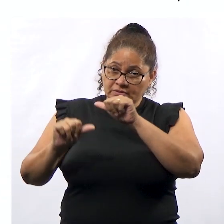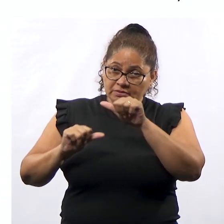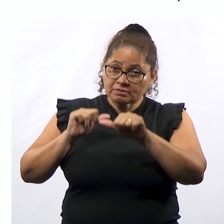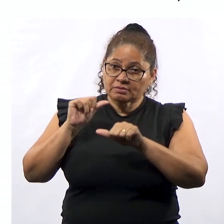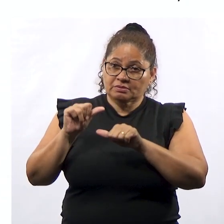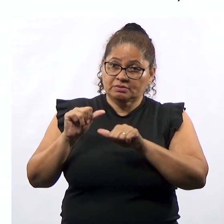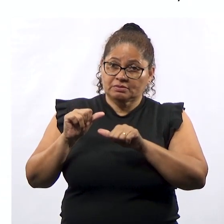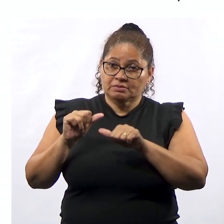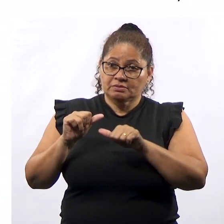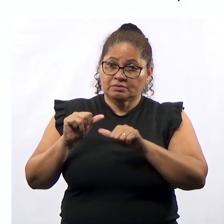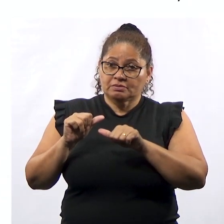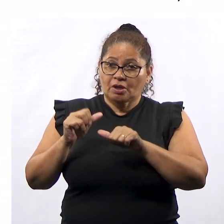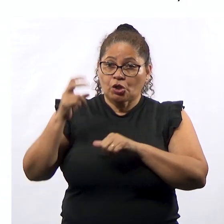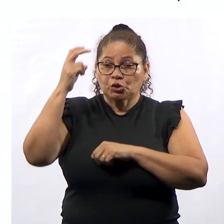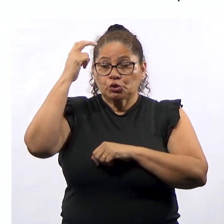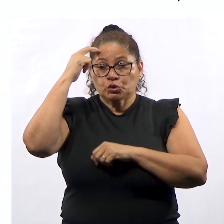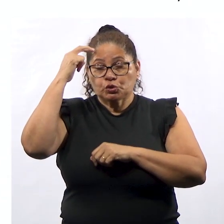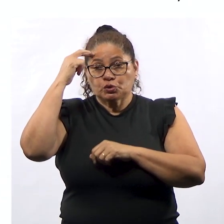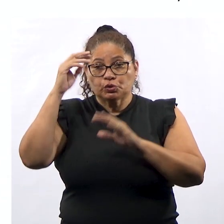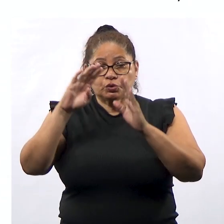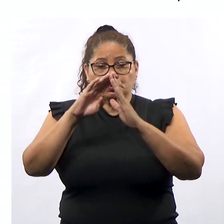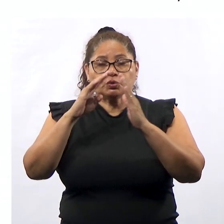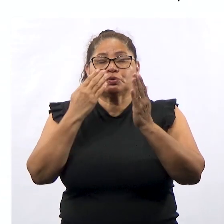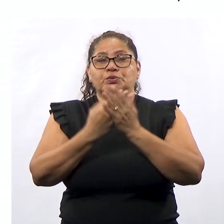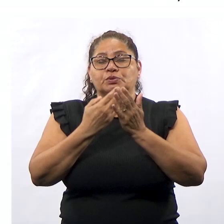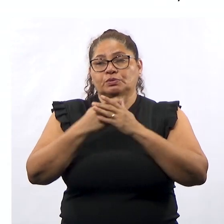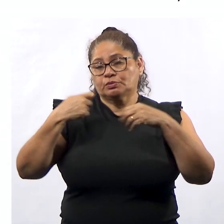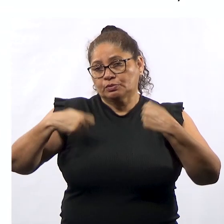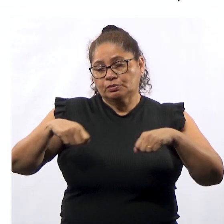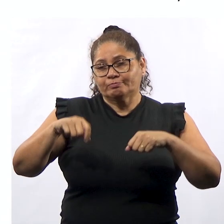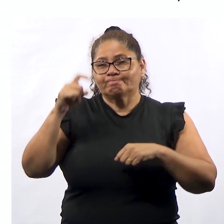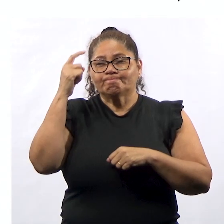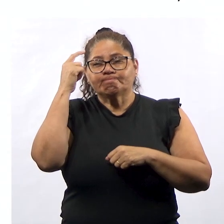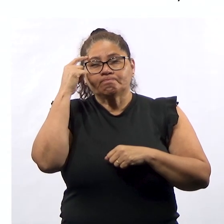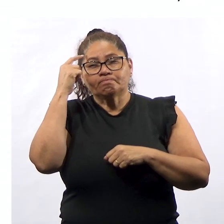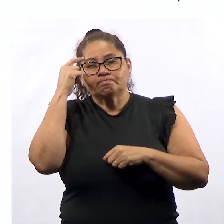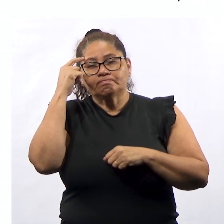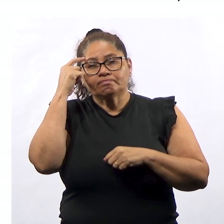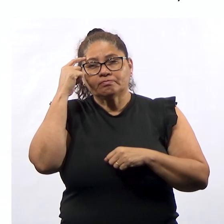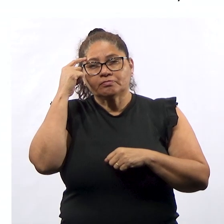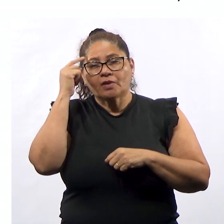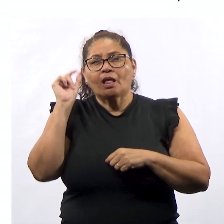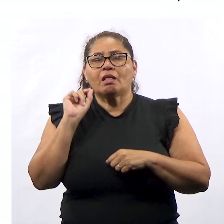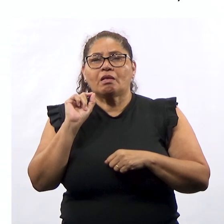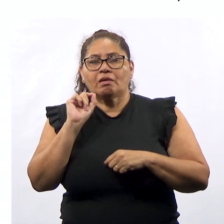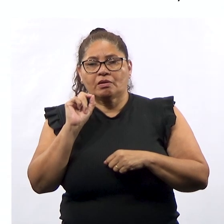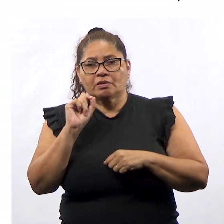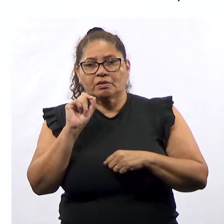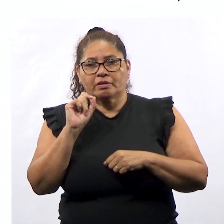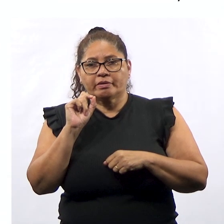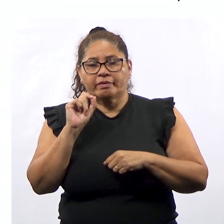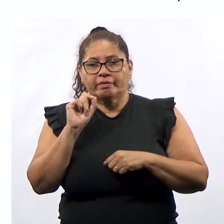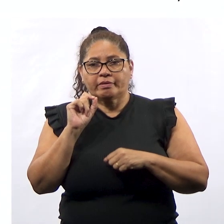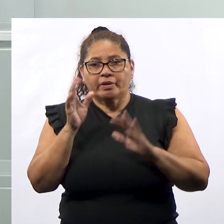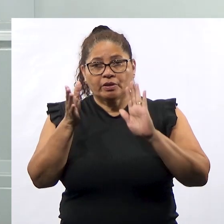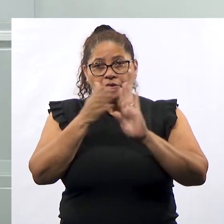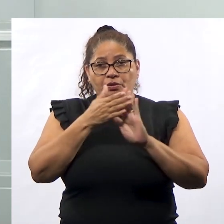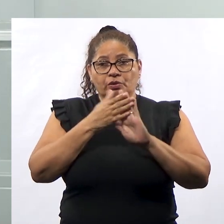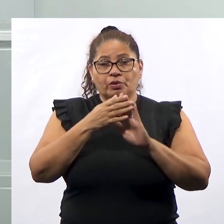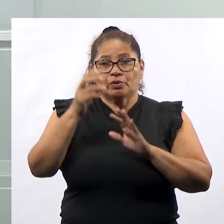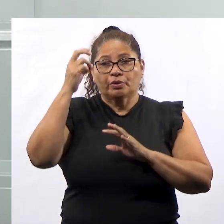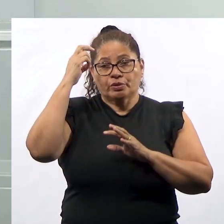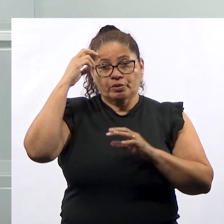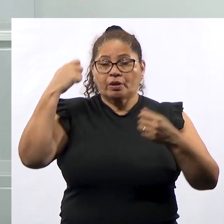mudança na cultura da escolarização, precisamos pensar que, se pensarmos uma proposta